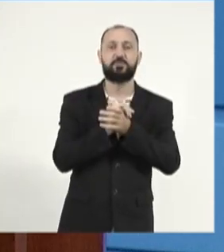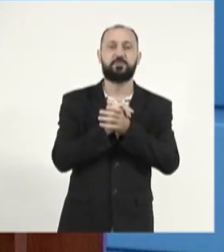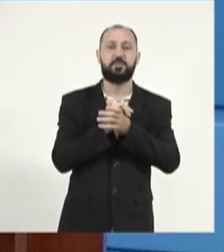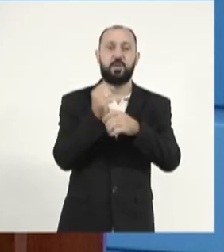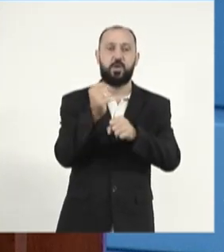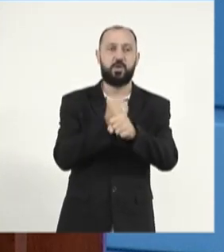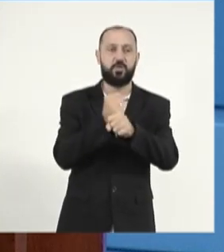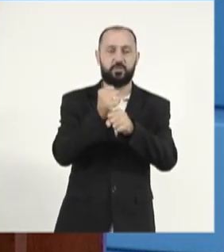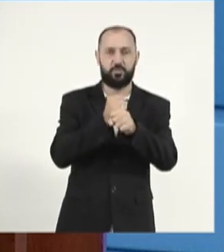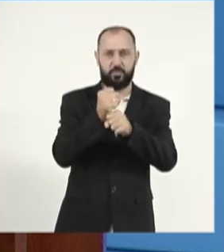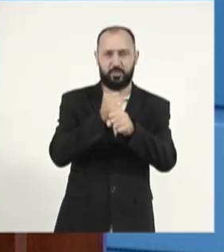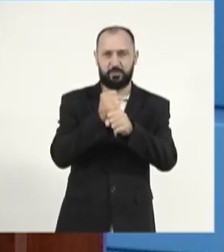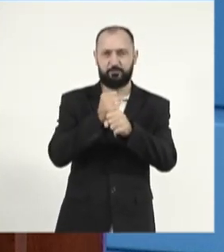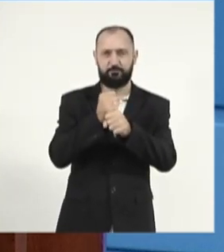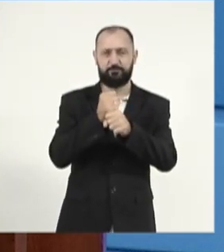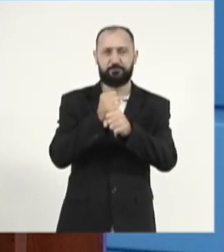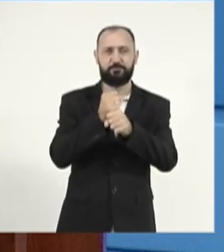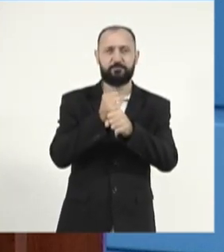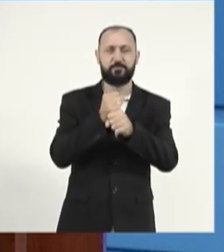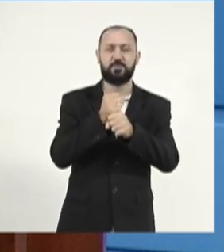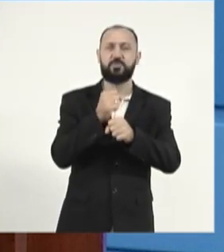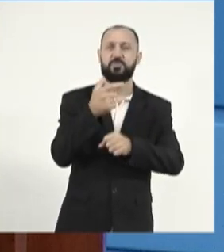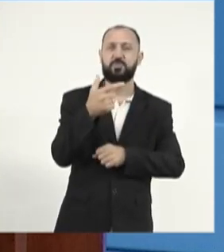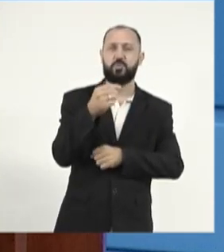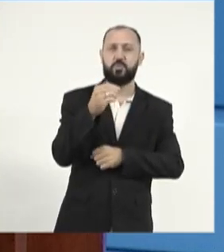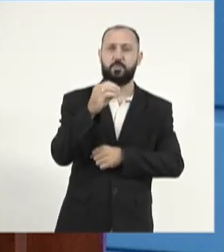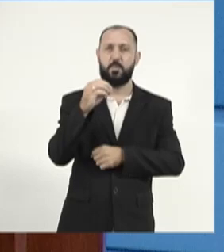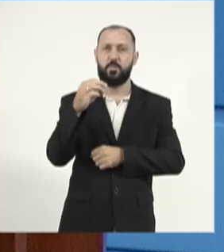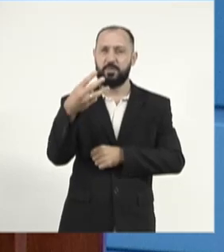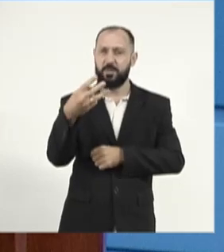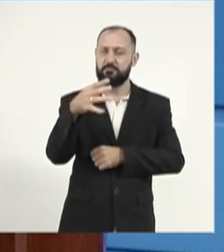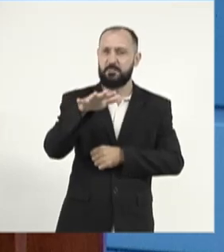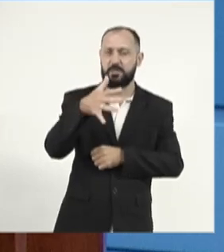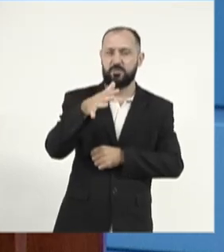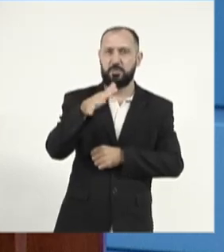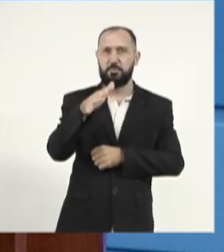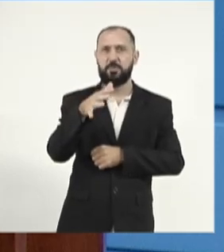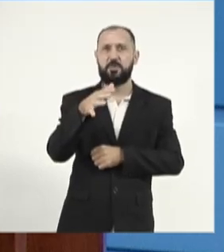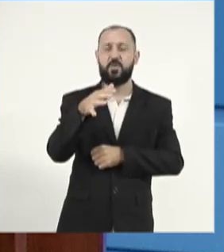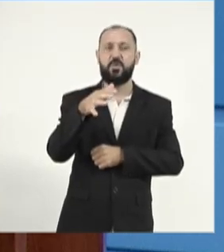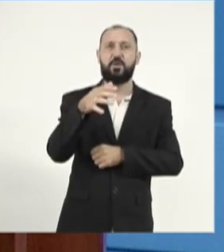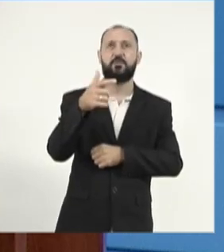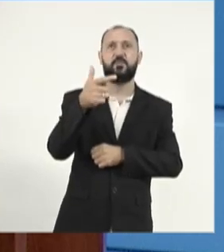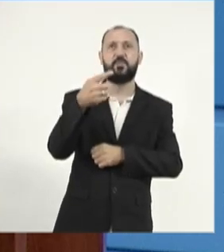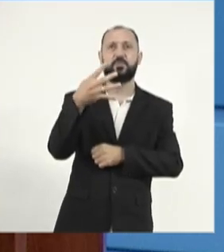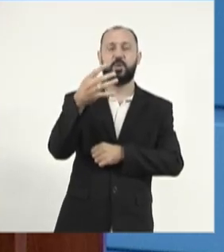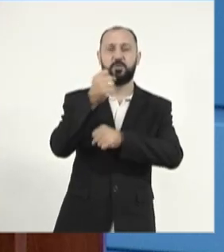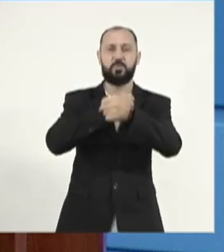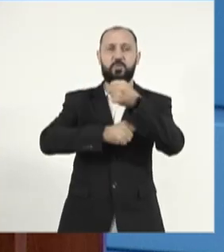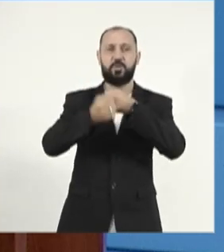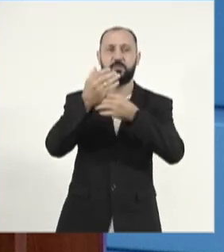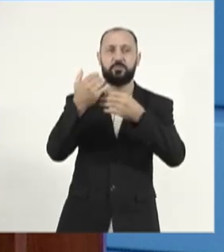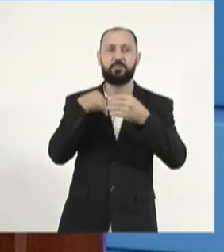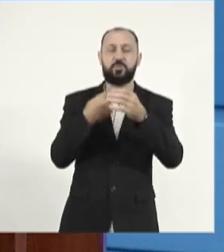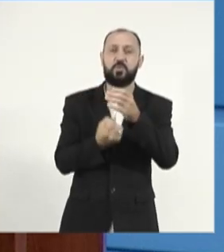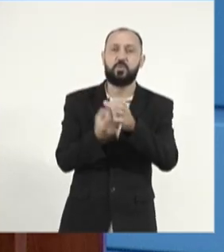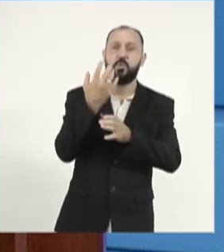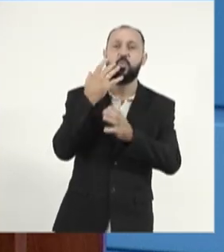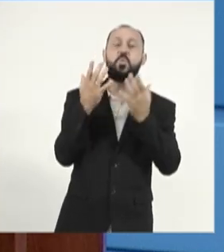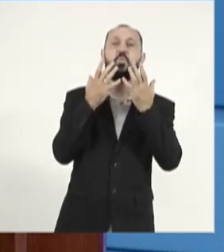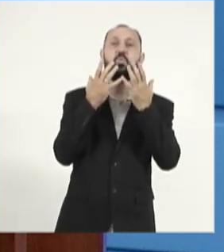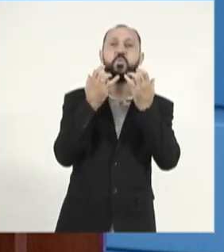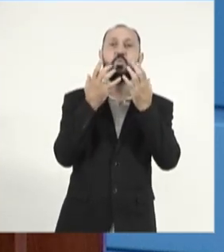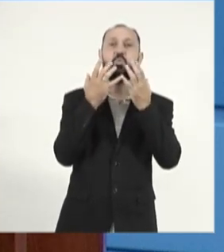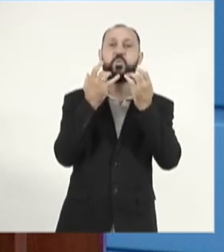no ano de 2003, mais ou menos, há mais de 24 anos, eles criaram uma peça